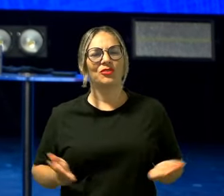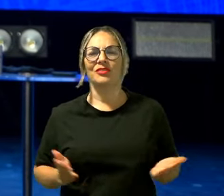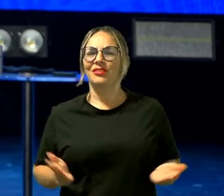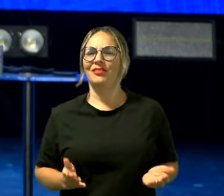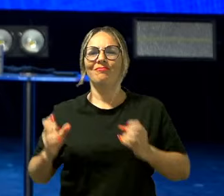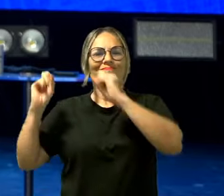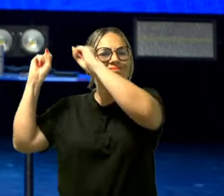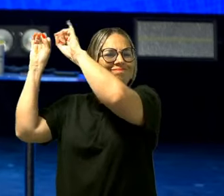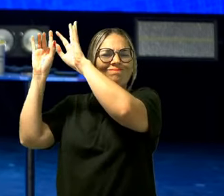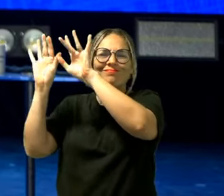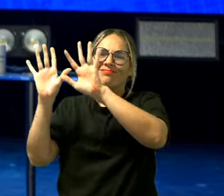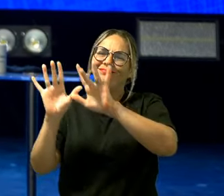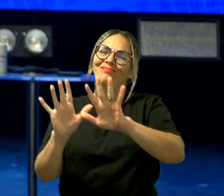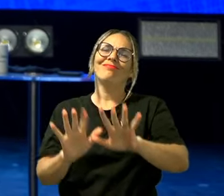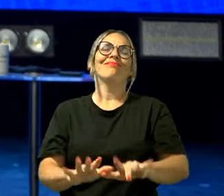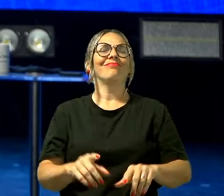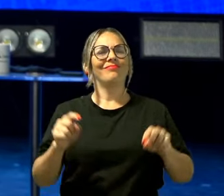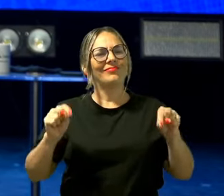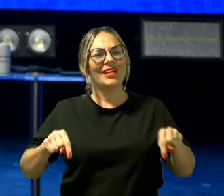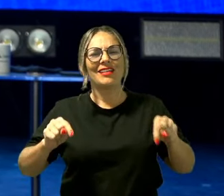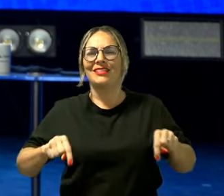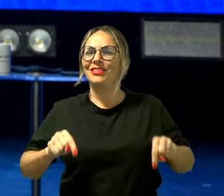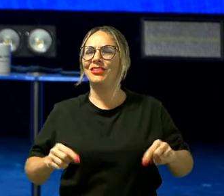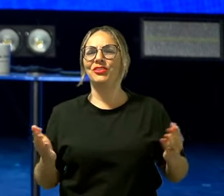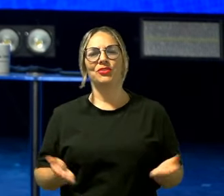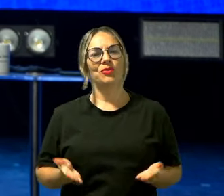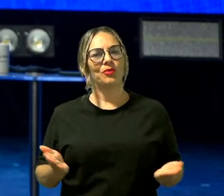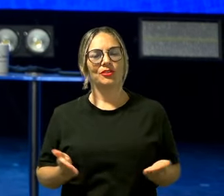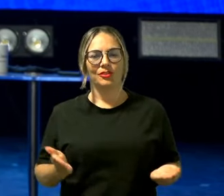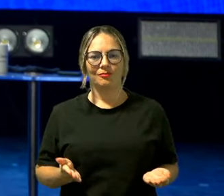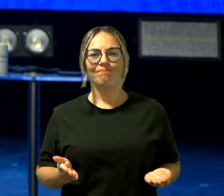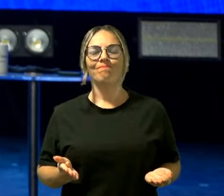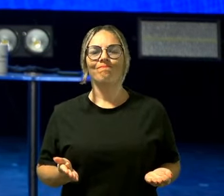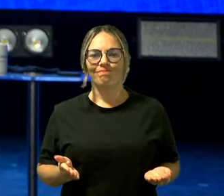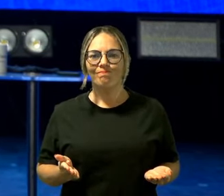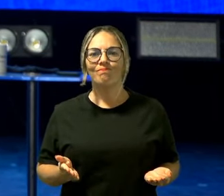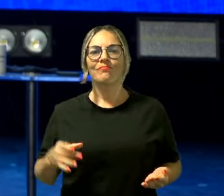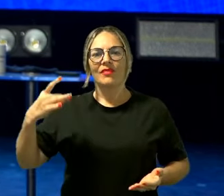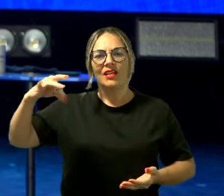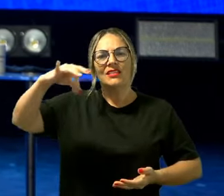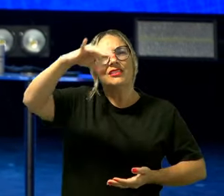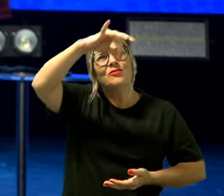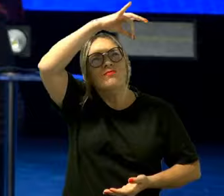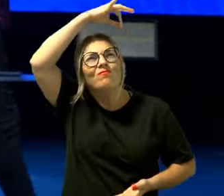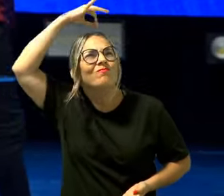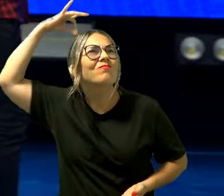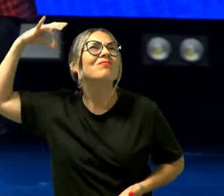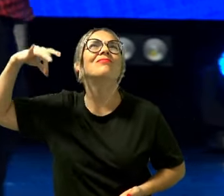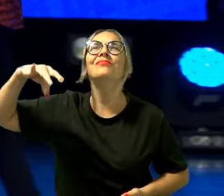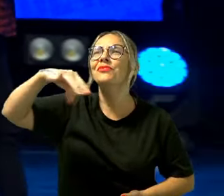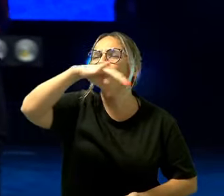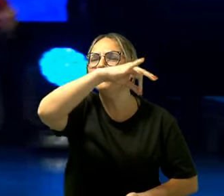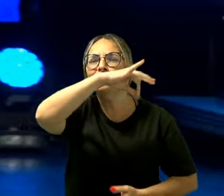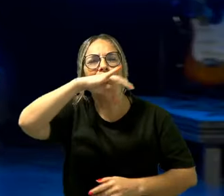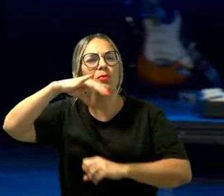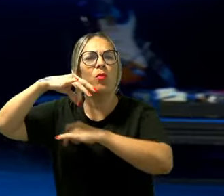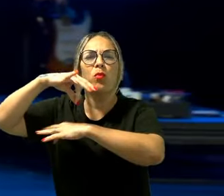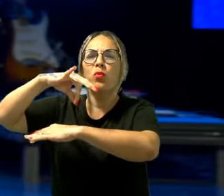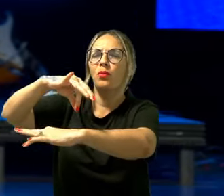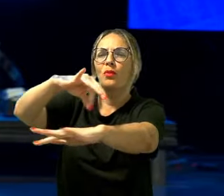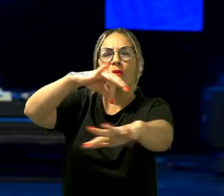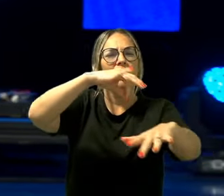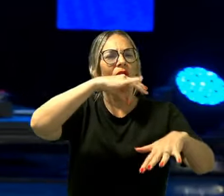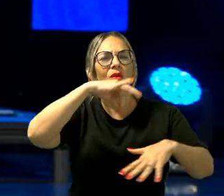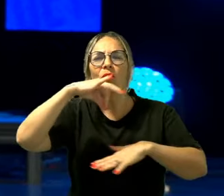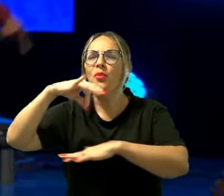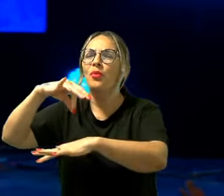aqui nesse lugar hoje. Ei, catarabacere de cotoroblos. Riba catarabassoro do cotoromote catarablace. Tem